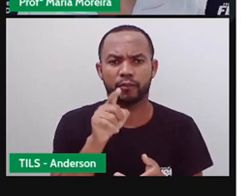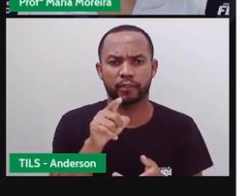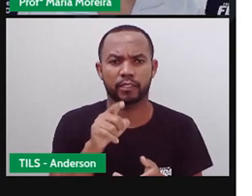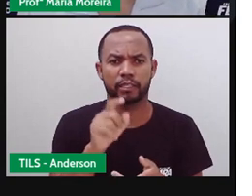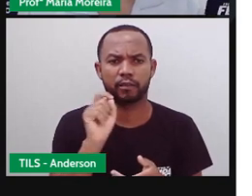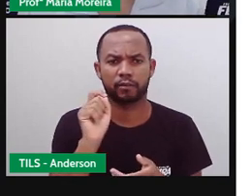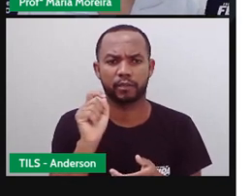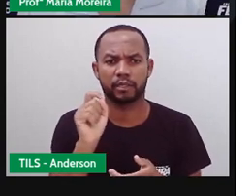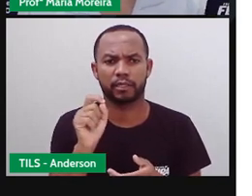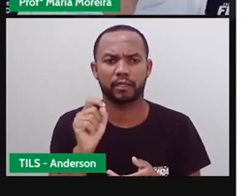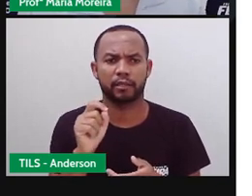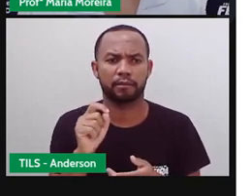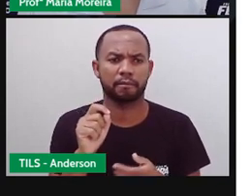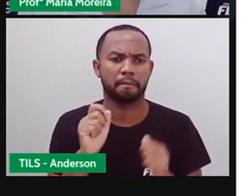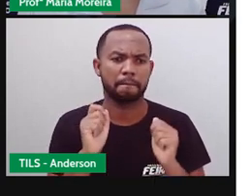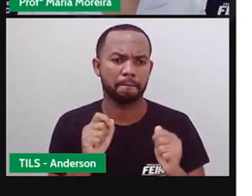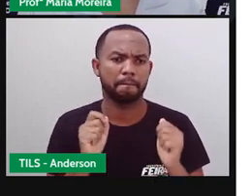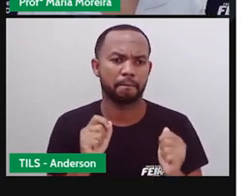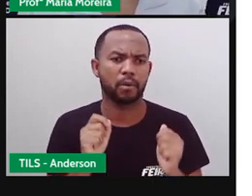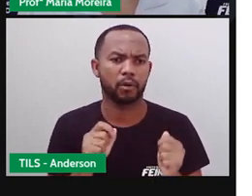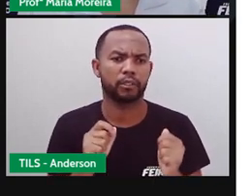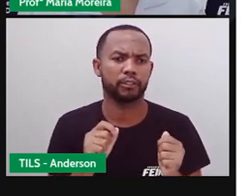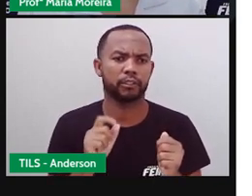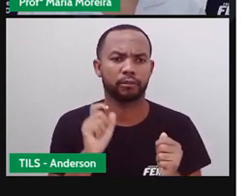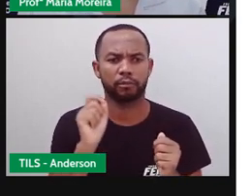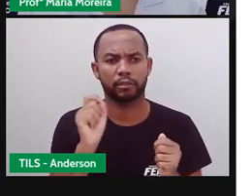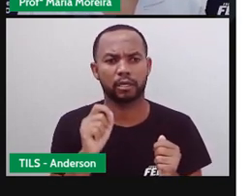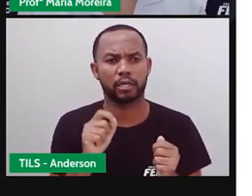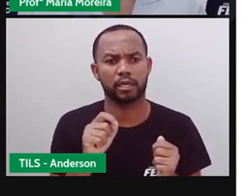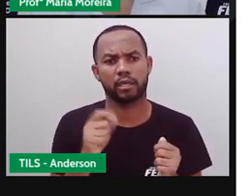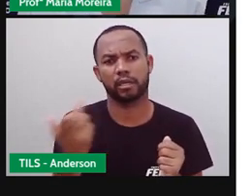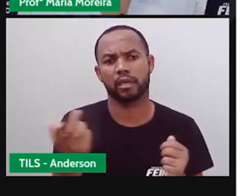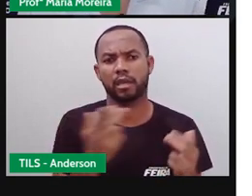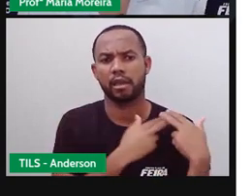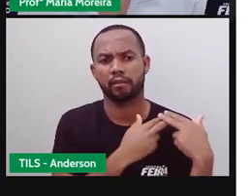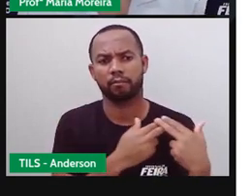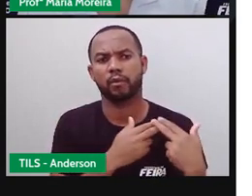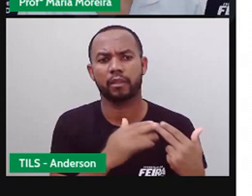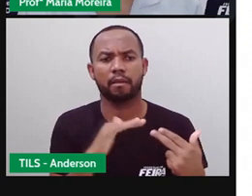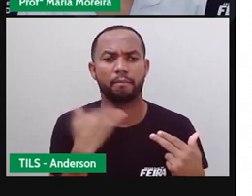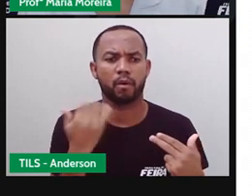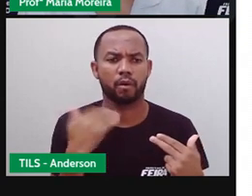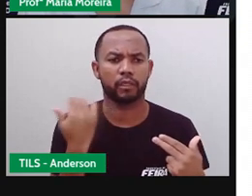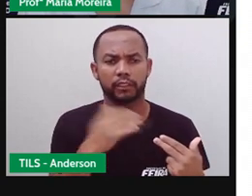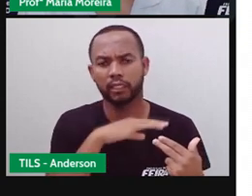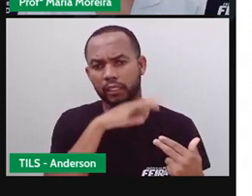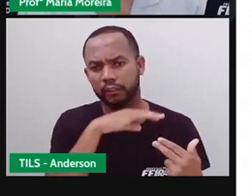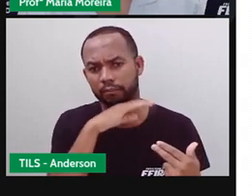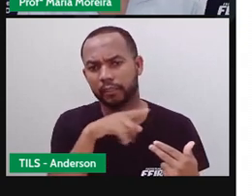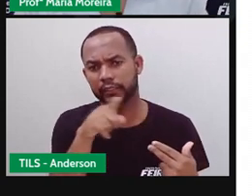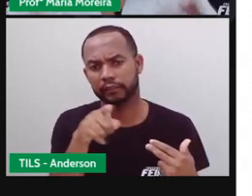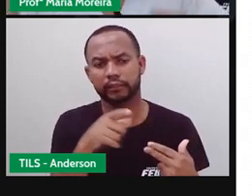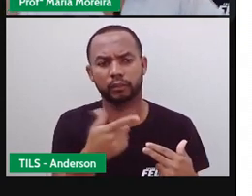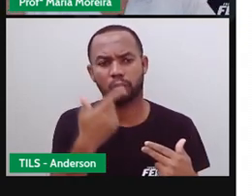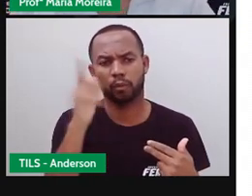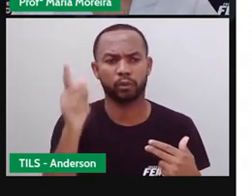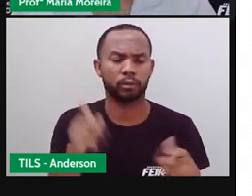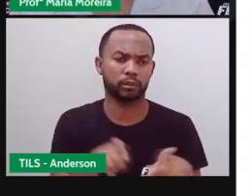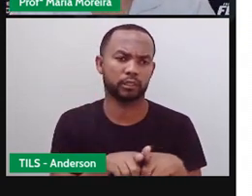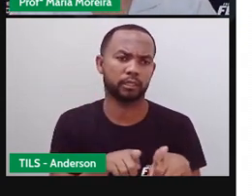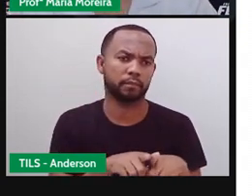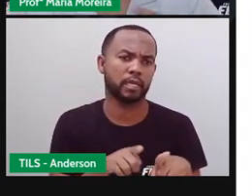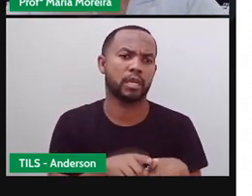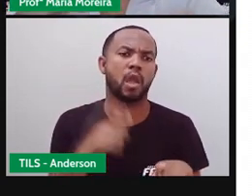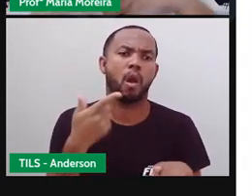acaba né causando a extinção de algum animal e aí quando você acaba causa da extinção de outro animal você